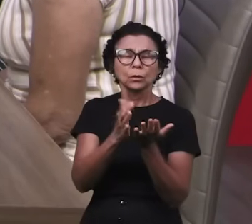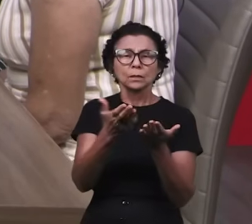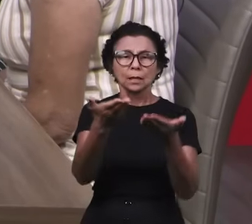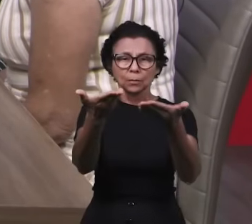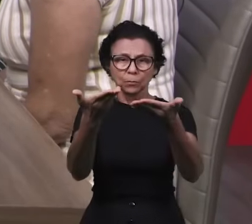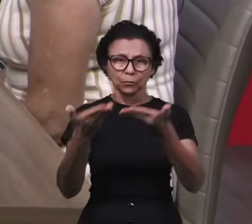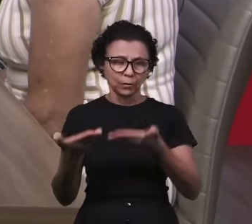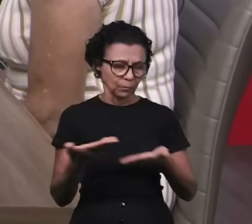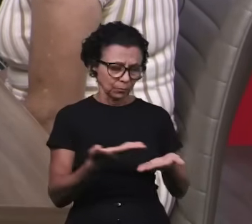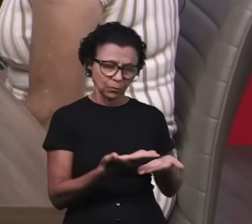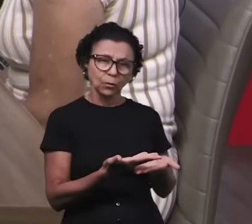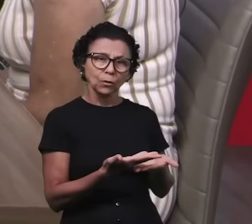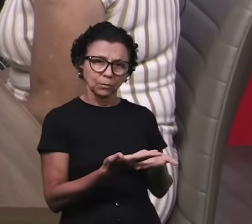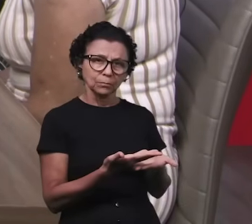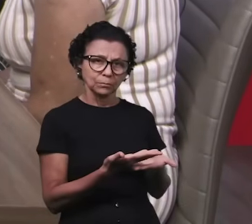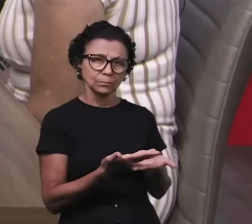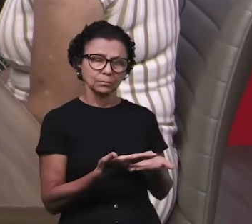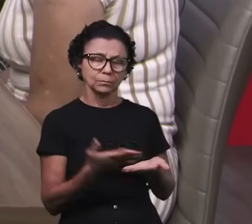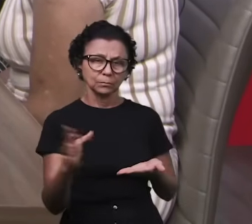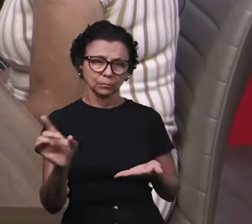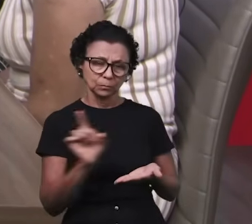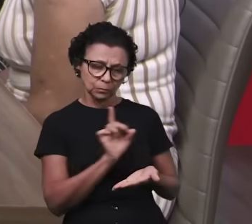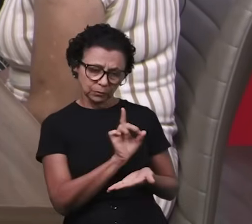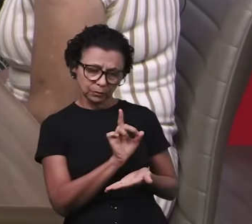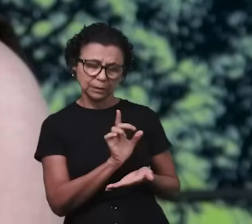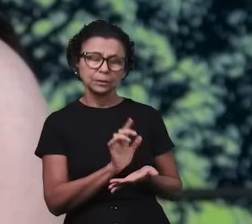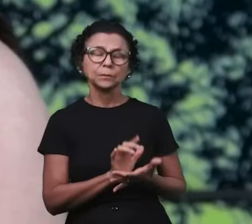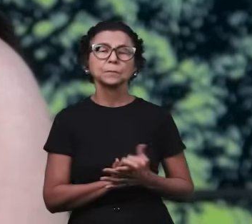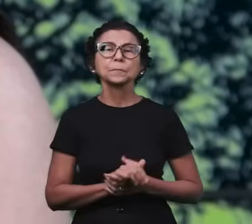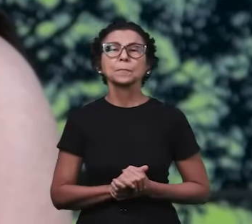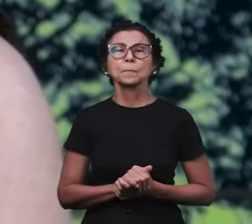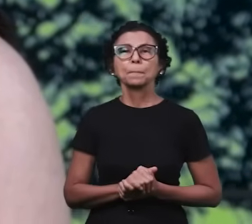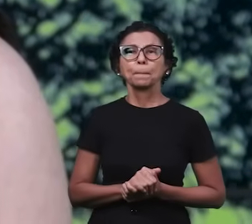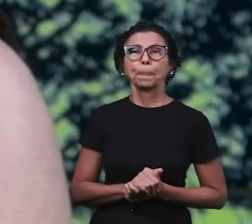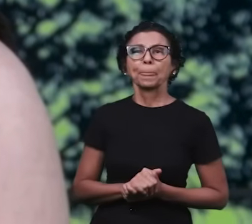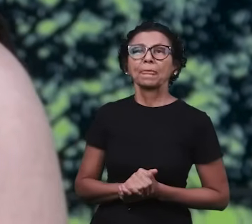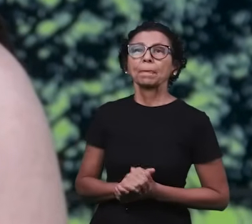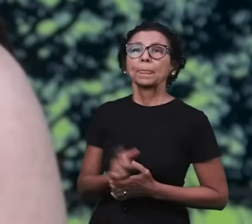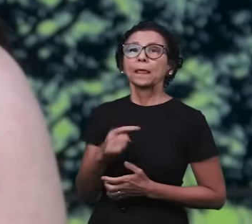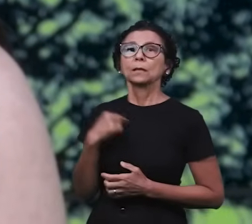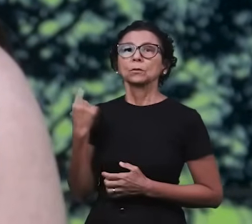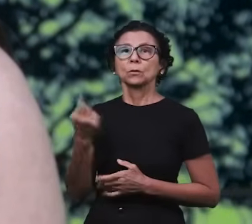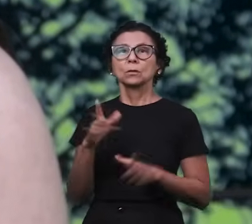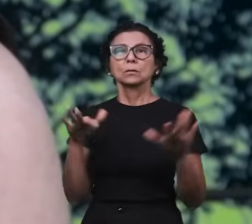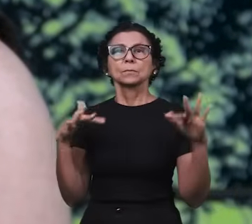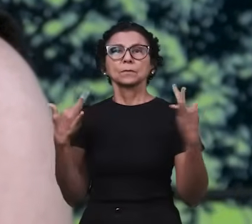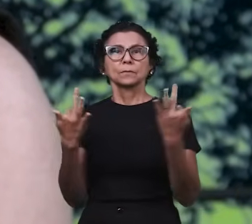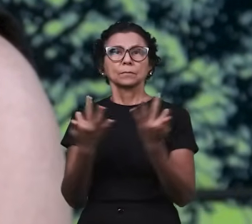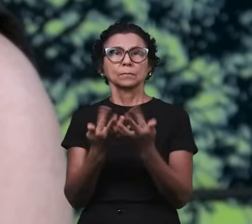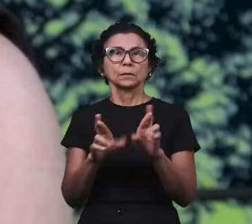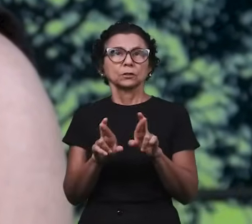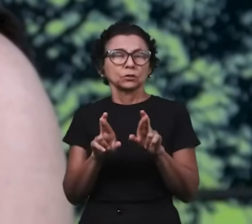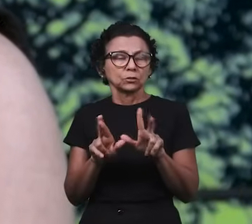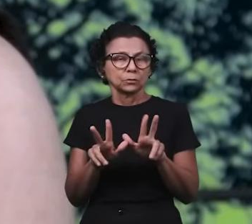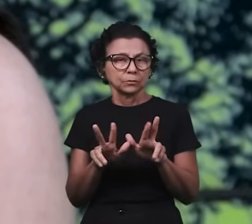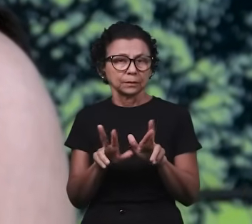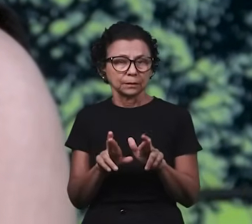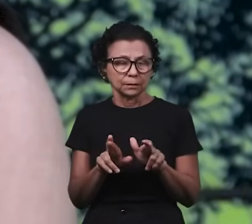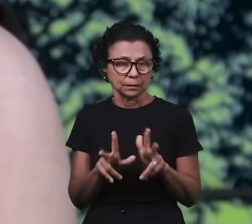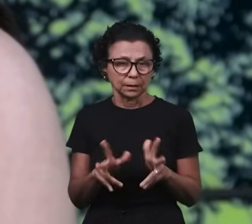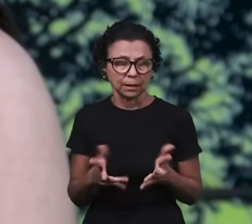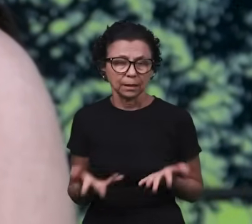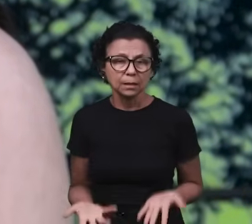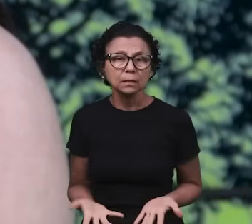Então, ensinar esses valores, é isso que o pastor falou, porque nós somos famílias diferentes, em que nós temos o